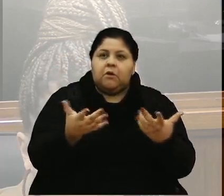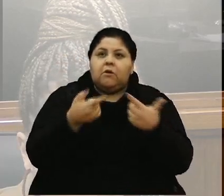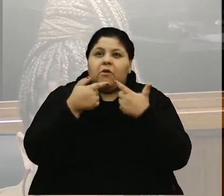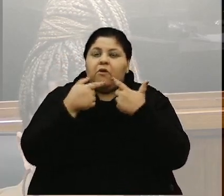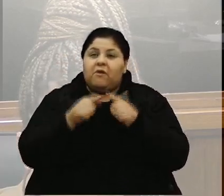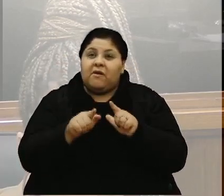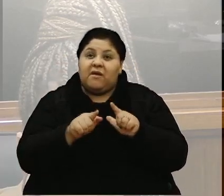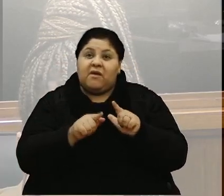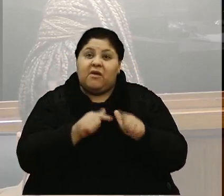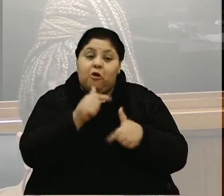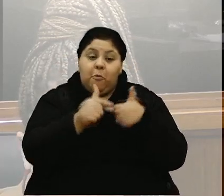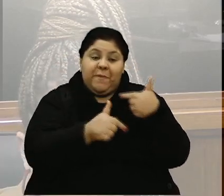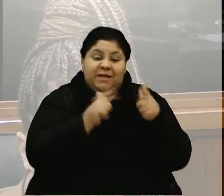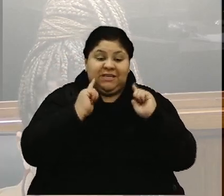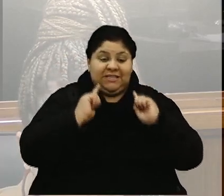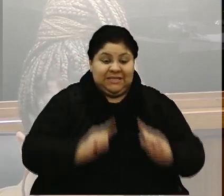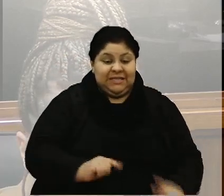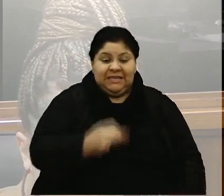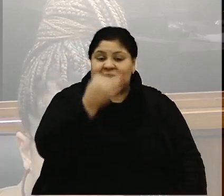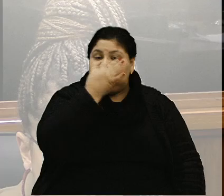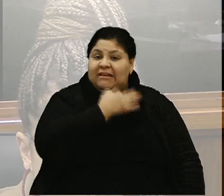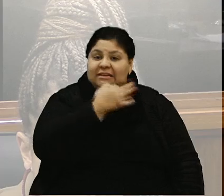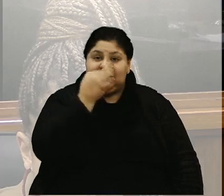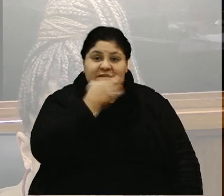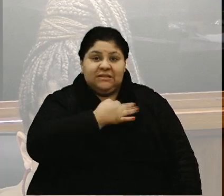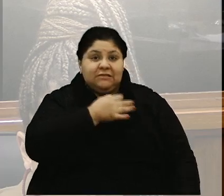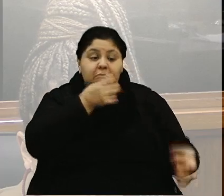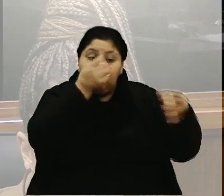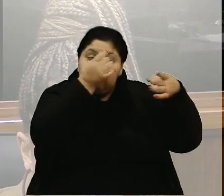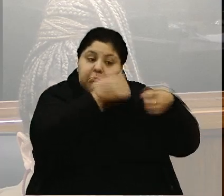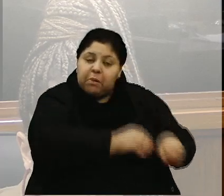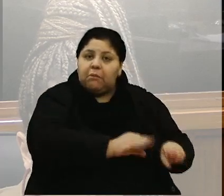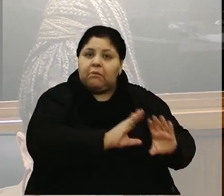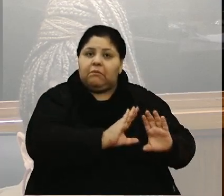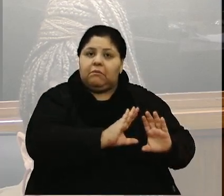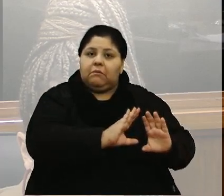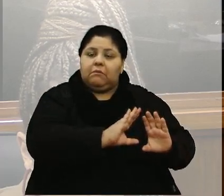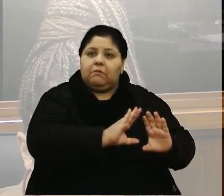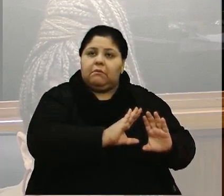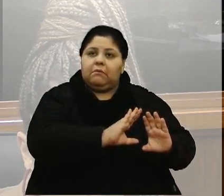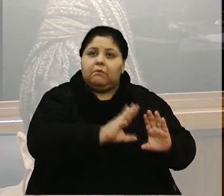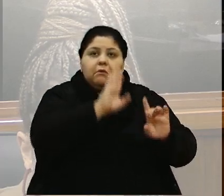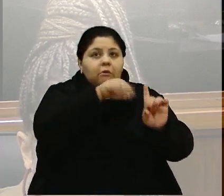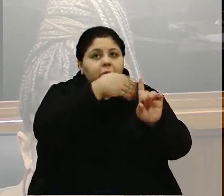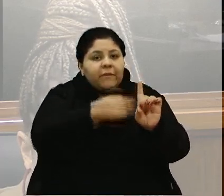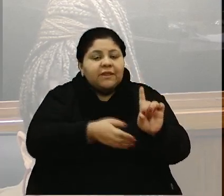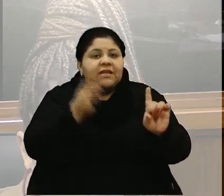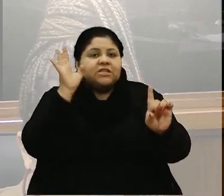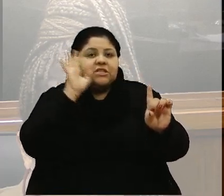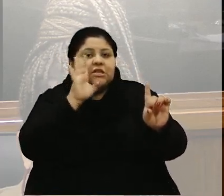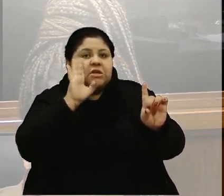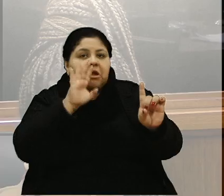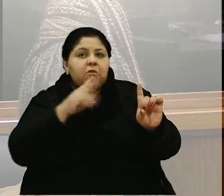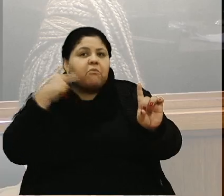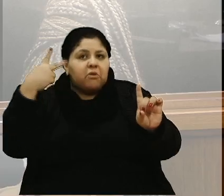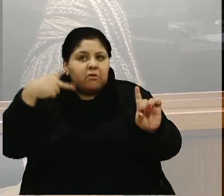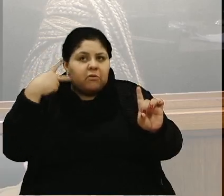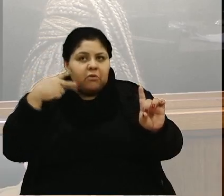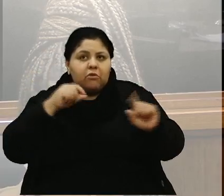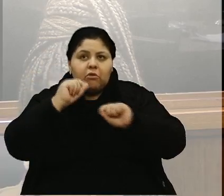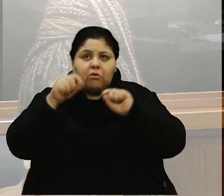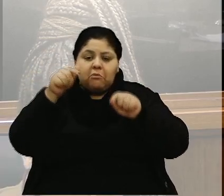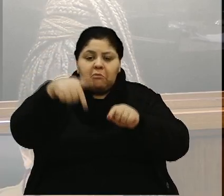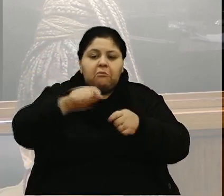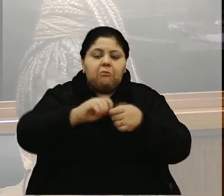ponto de vista da gestão, Caxias vai a breque. É isso. E é uma homenagem, legal. Ah, estão fazendo política. Tá, mas o que nós temos